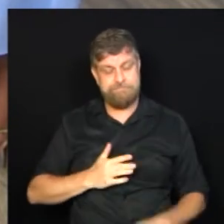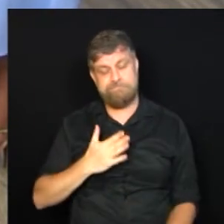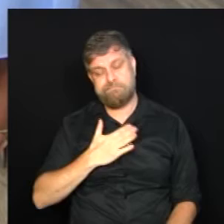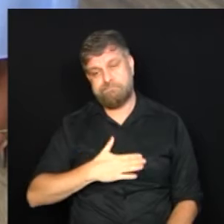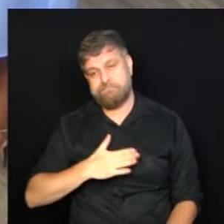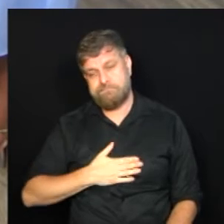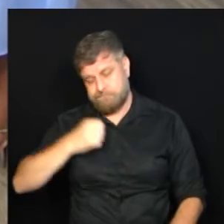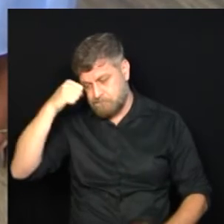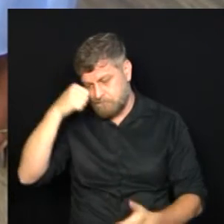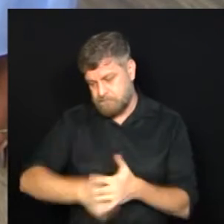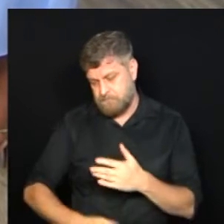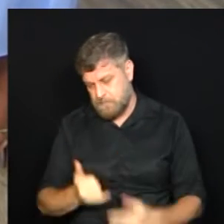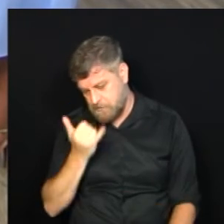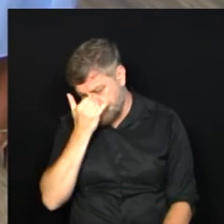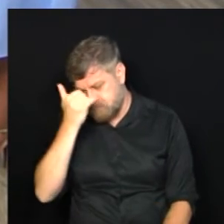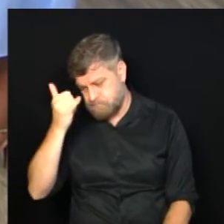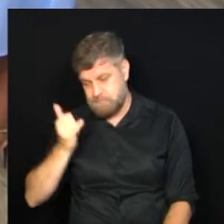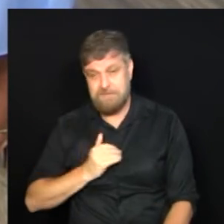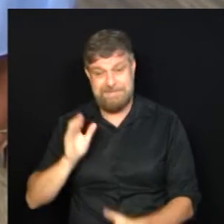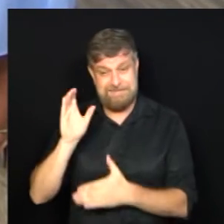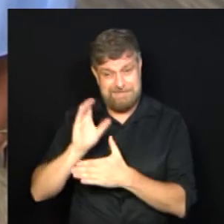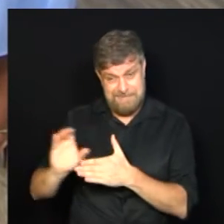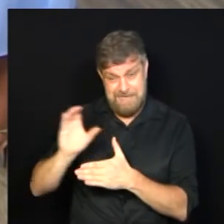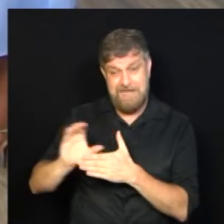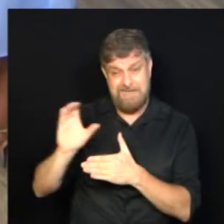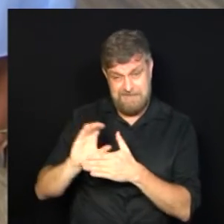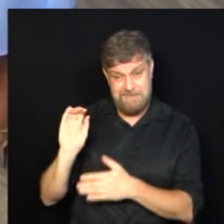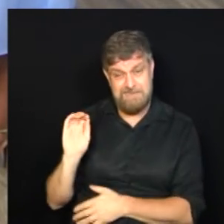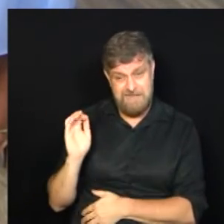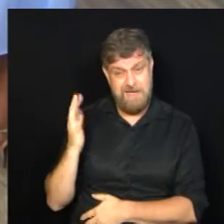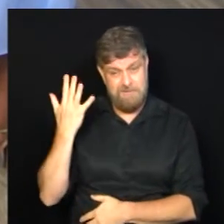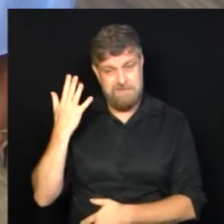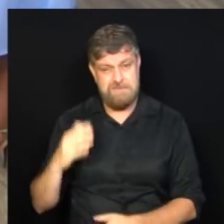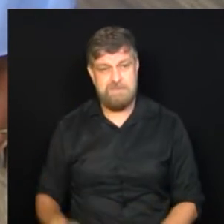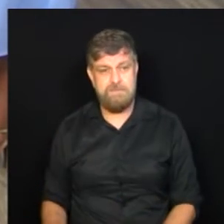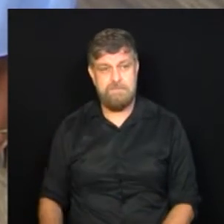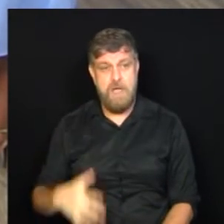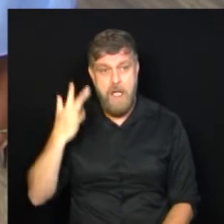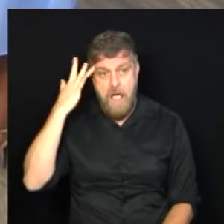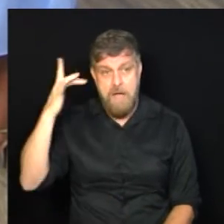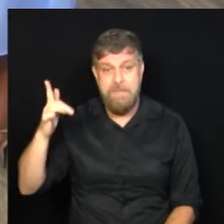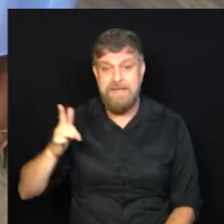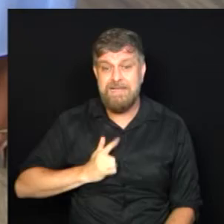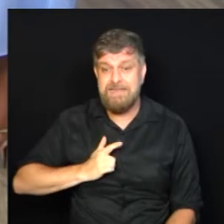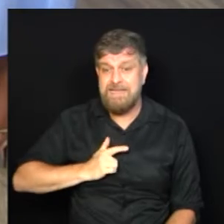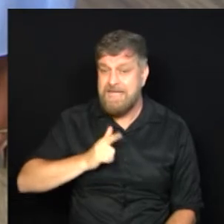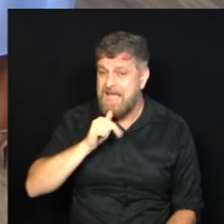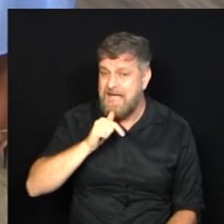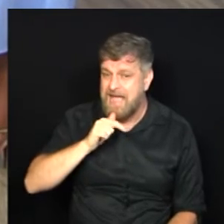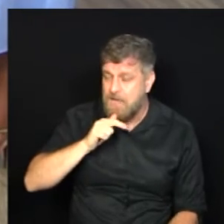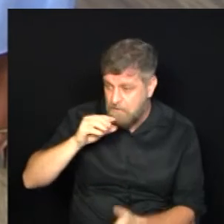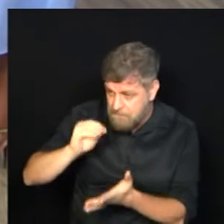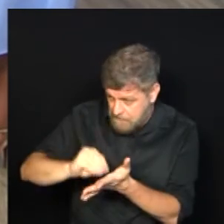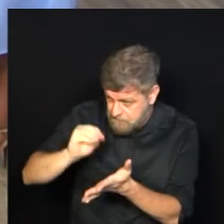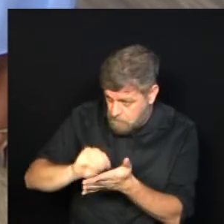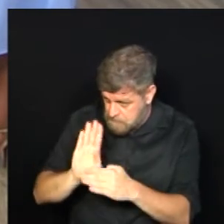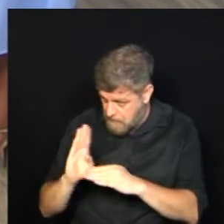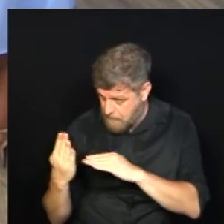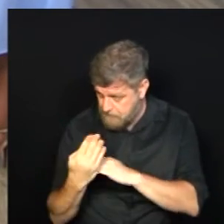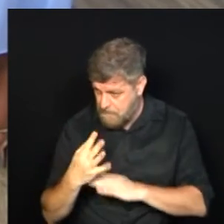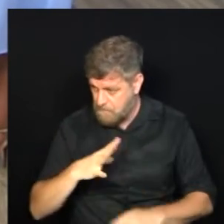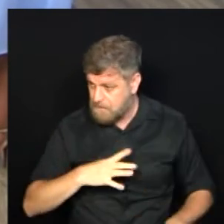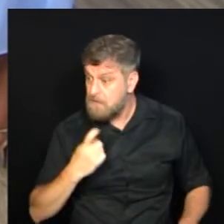fria aí sobre esta crise acontecendo. Miriam Abreu, amanhã tem interrupção de água em bairro aqui na cidade